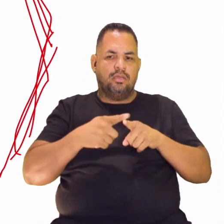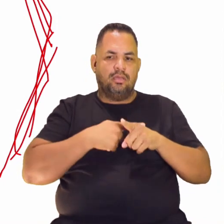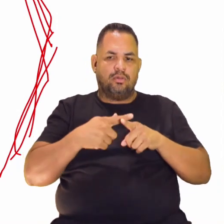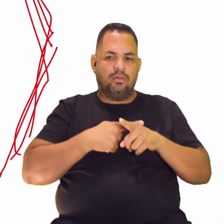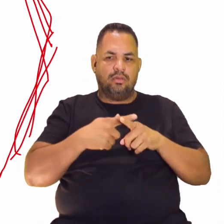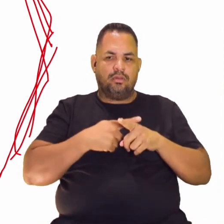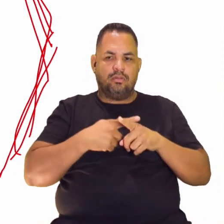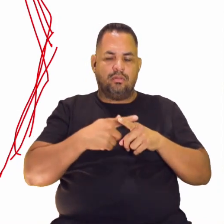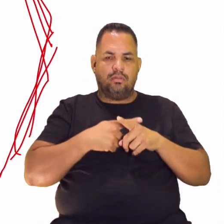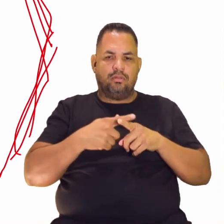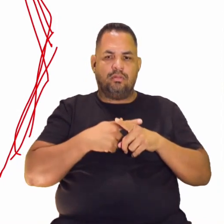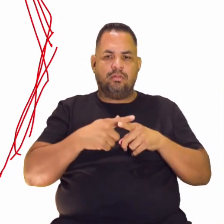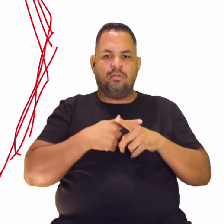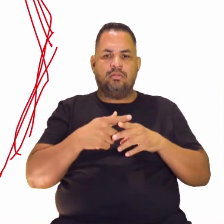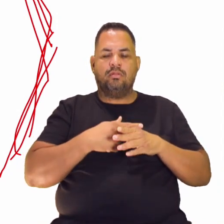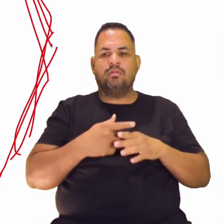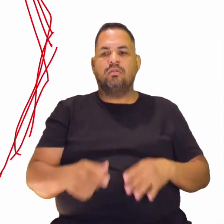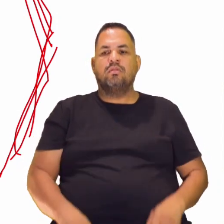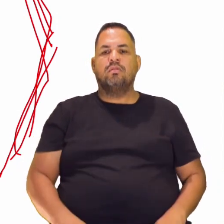né?